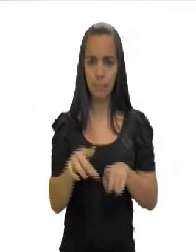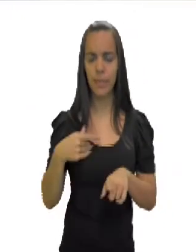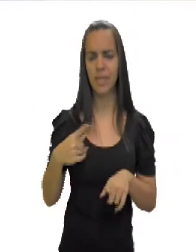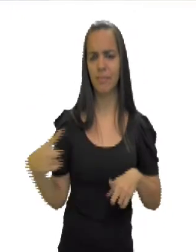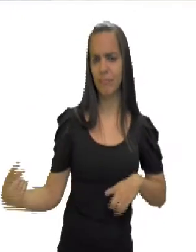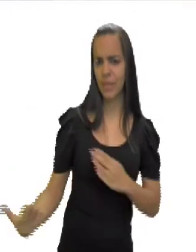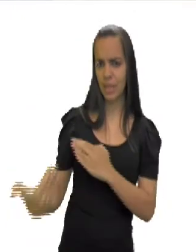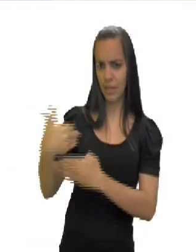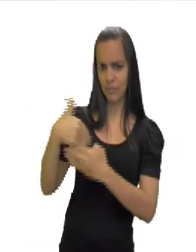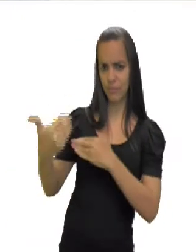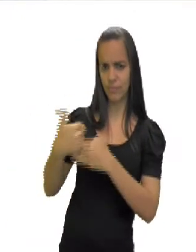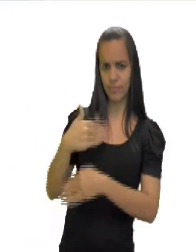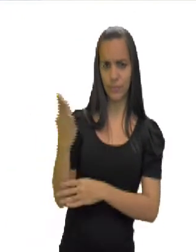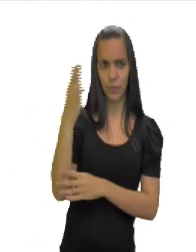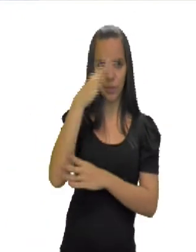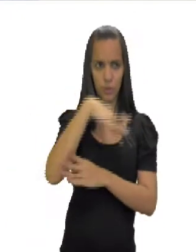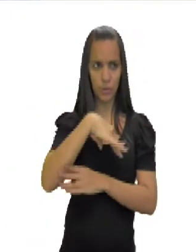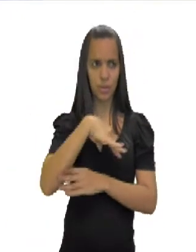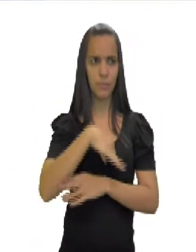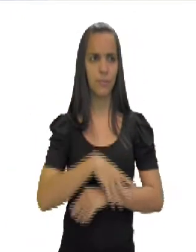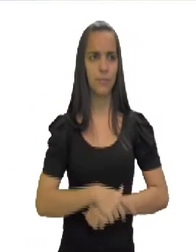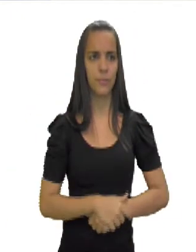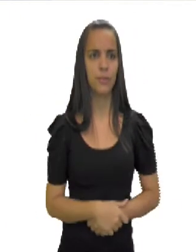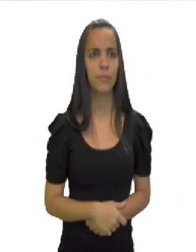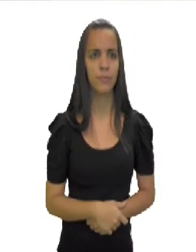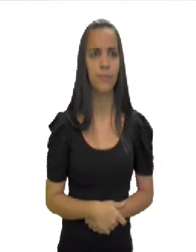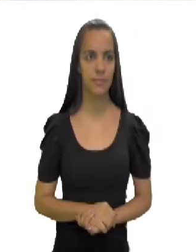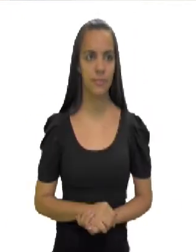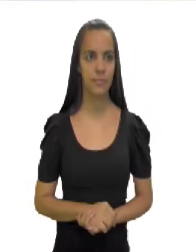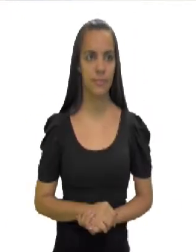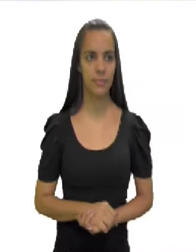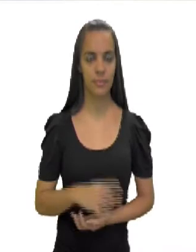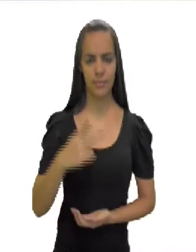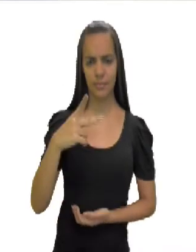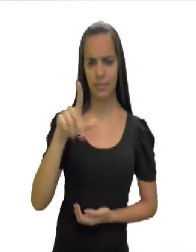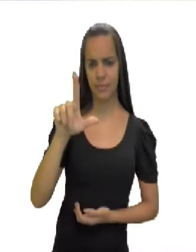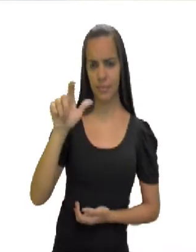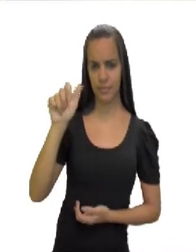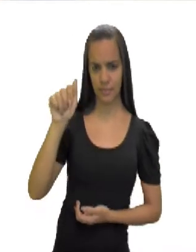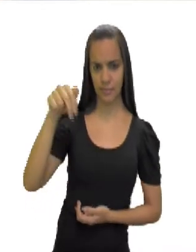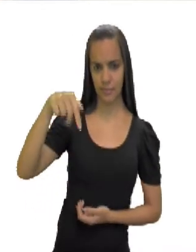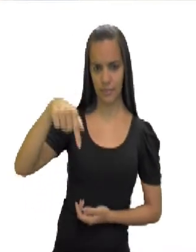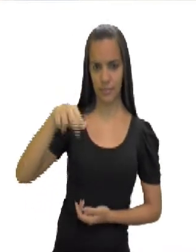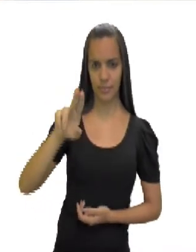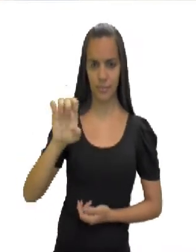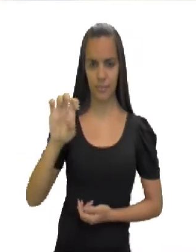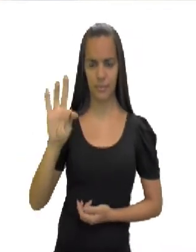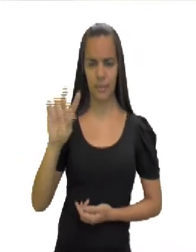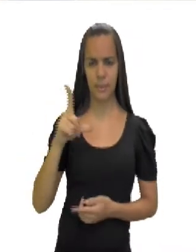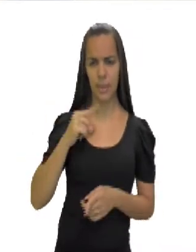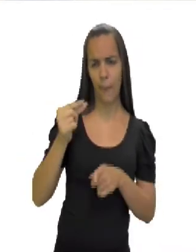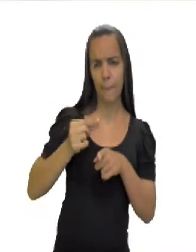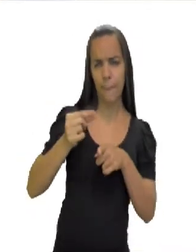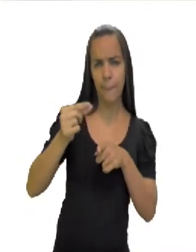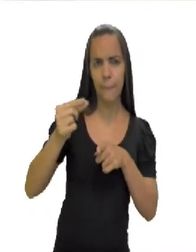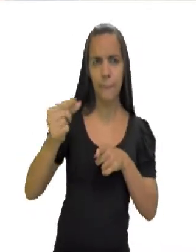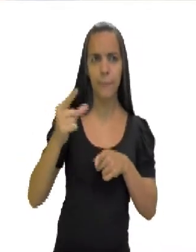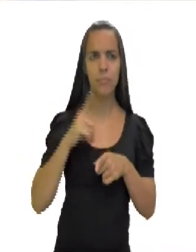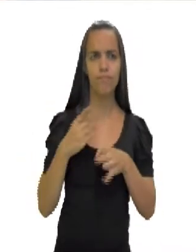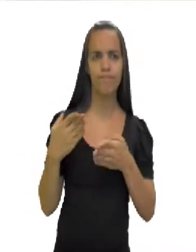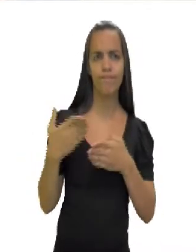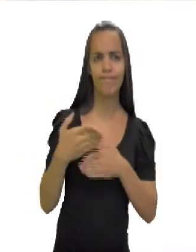fazem parte dos glóbulos brancos. As plaquetas são pequenos fragmentos que participam